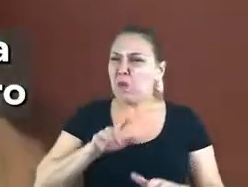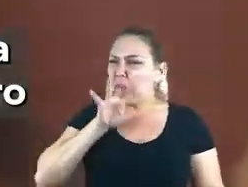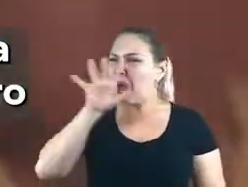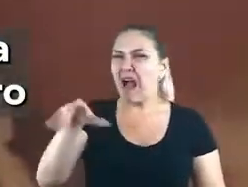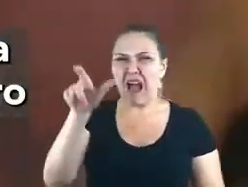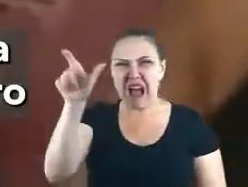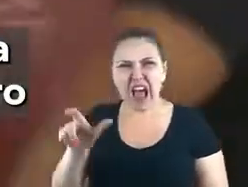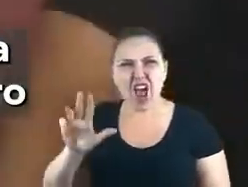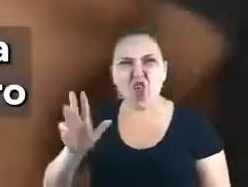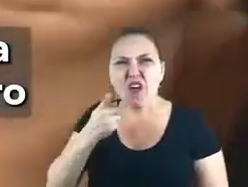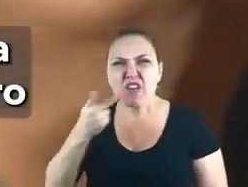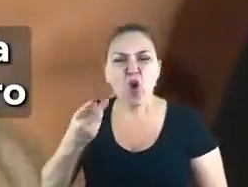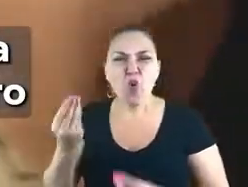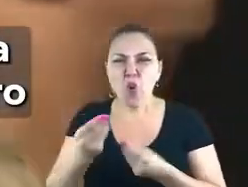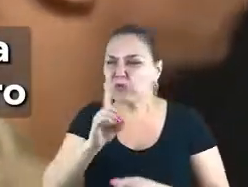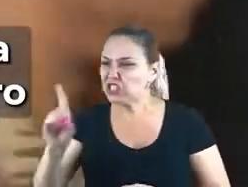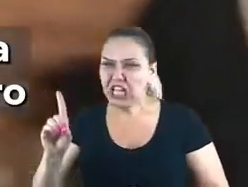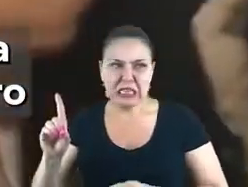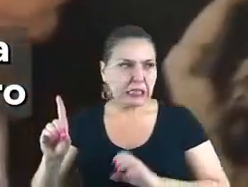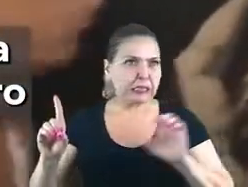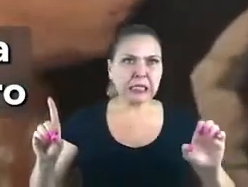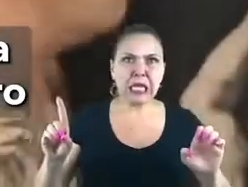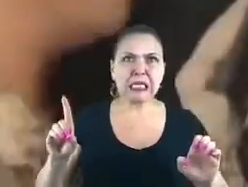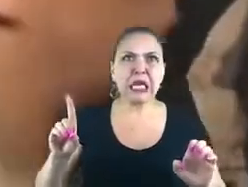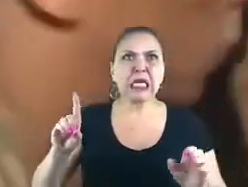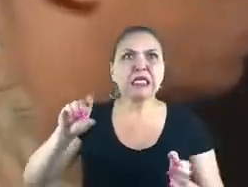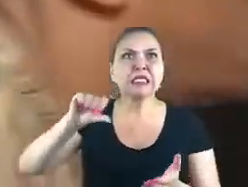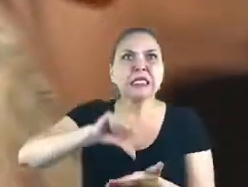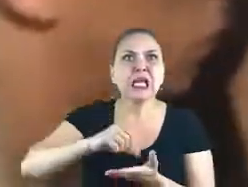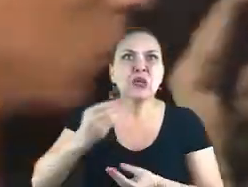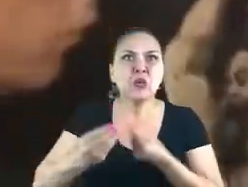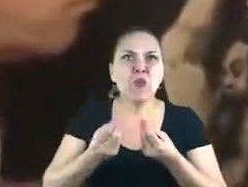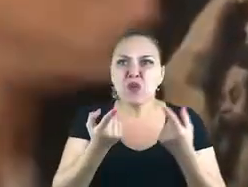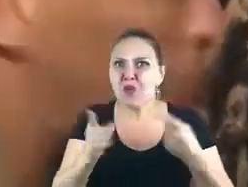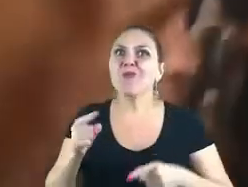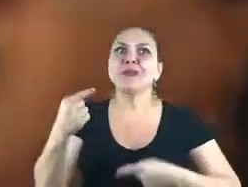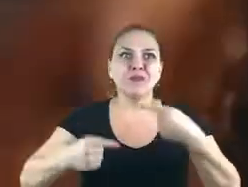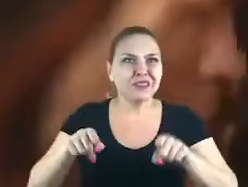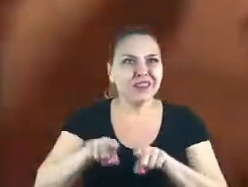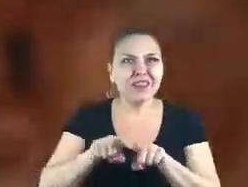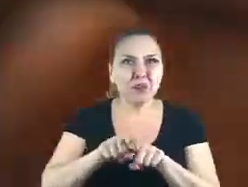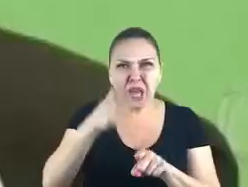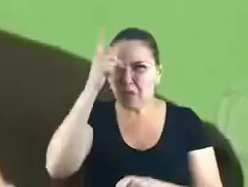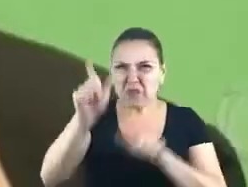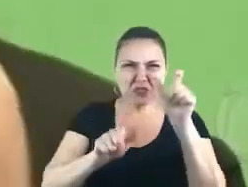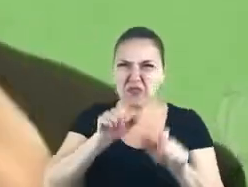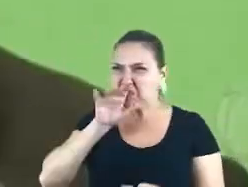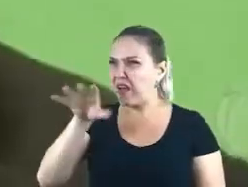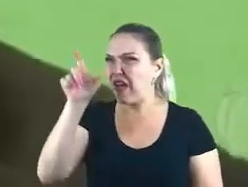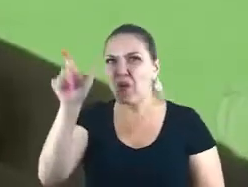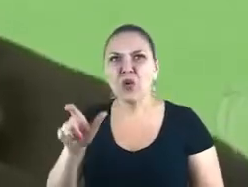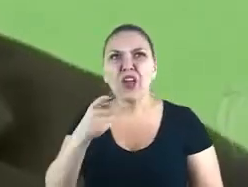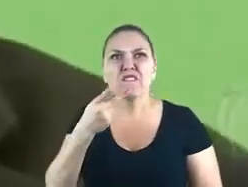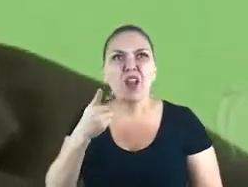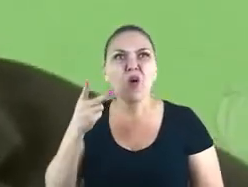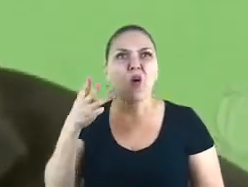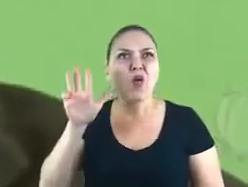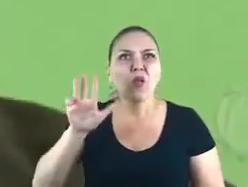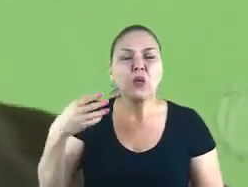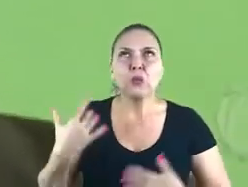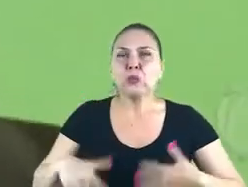repulsa da direita, da esquerda, do centro e até dos avessos à política.